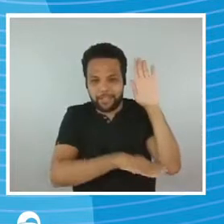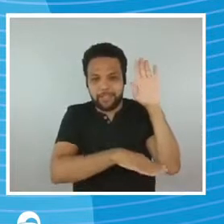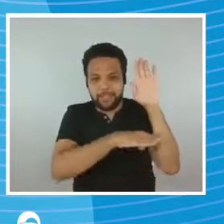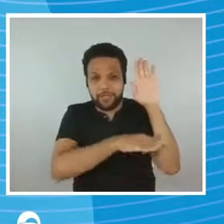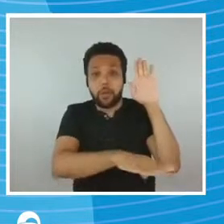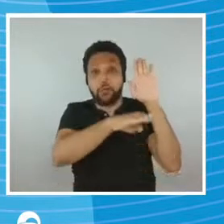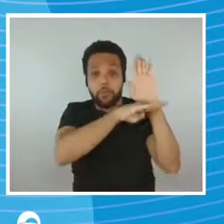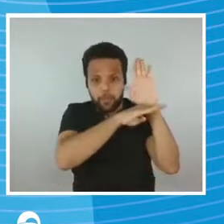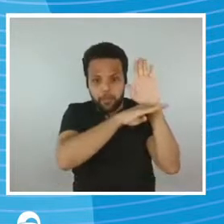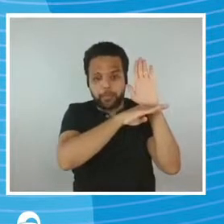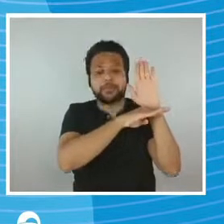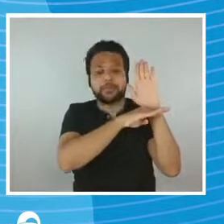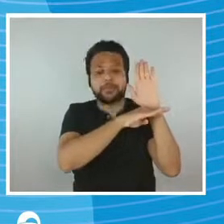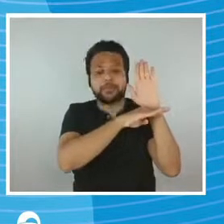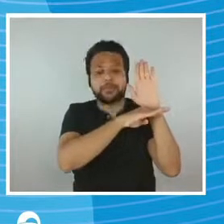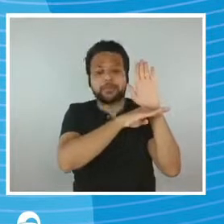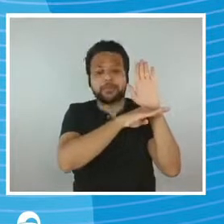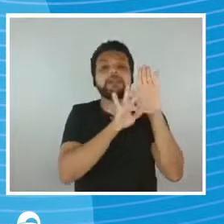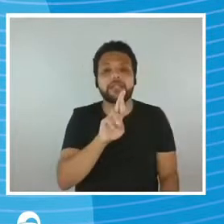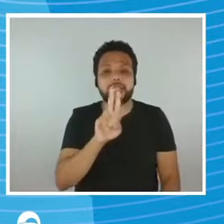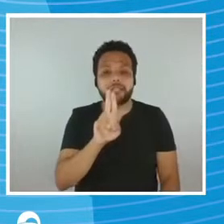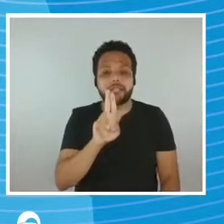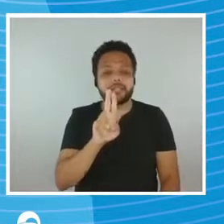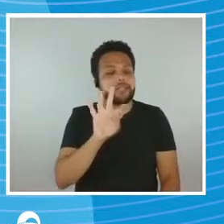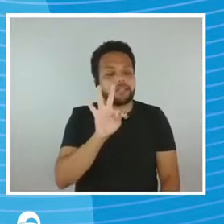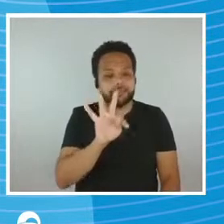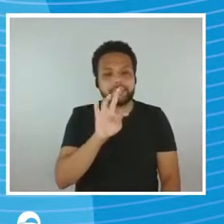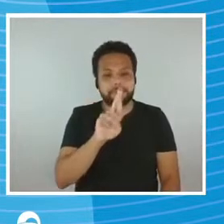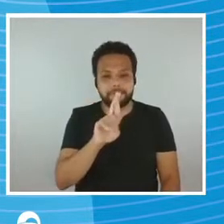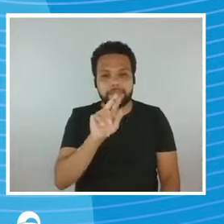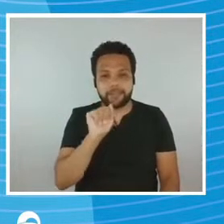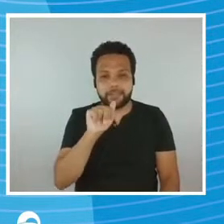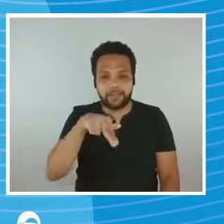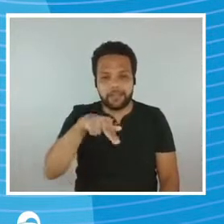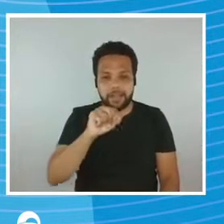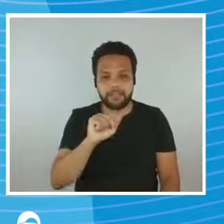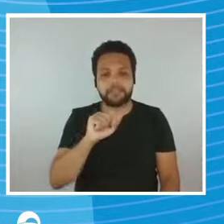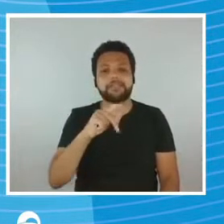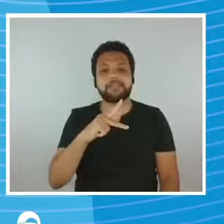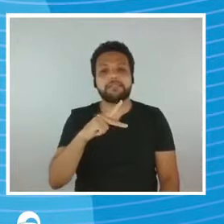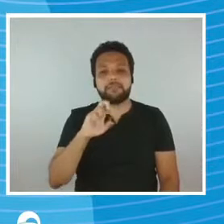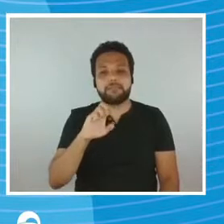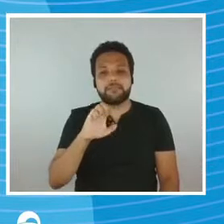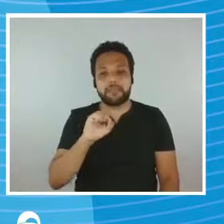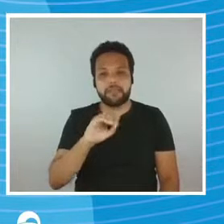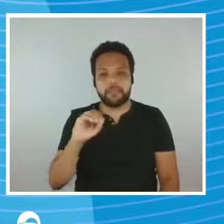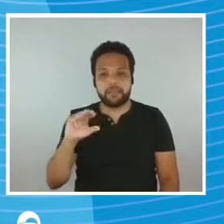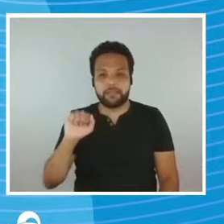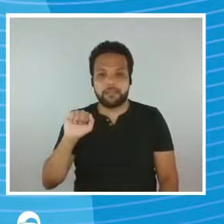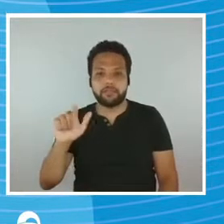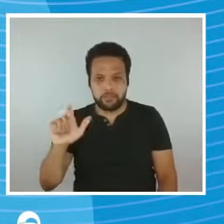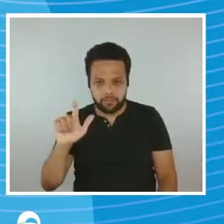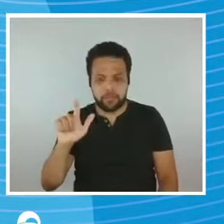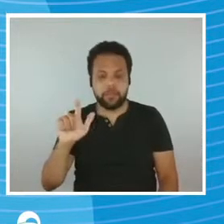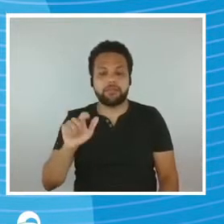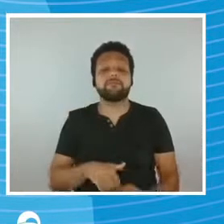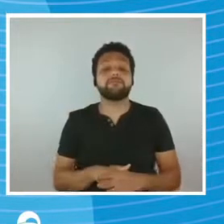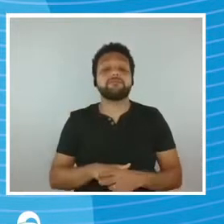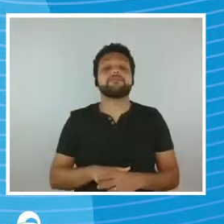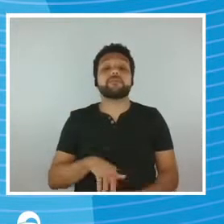neuroplasticidade transpessoal. Tudo bem, as redes da leitura se moldam pelo